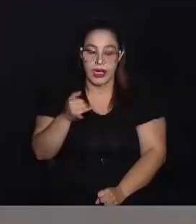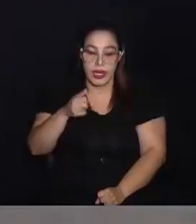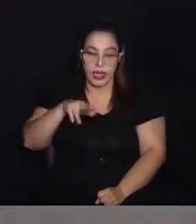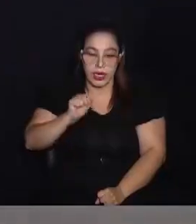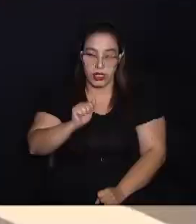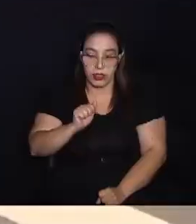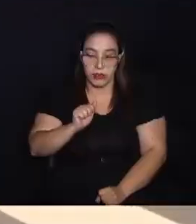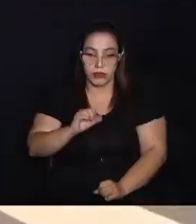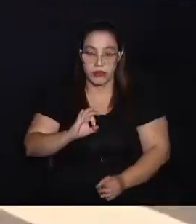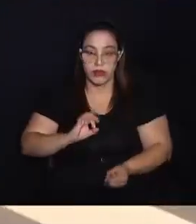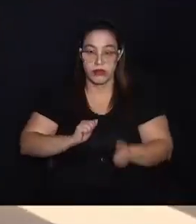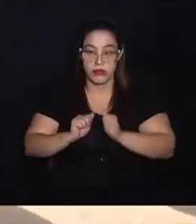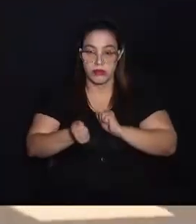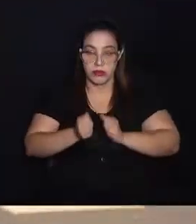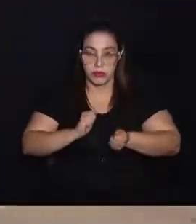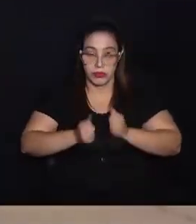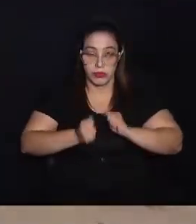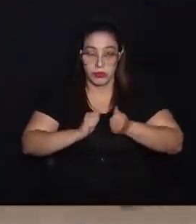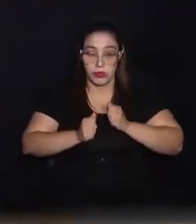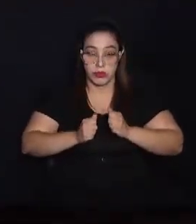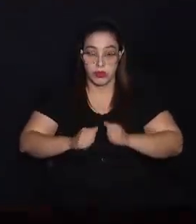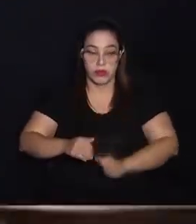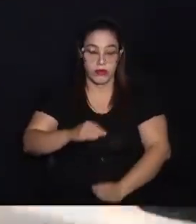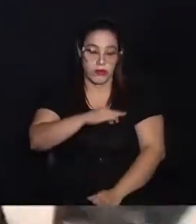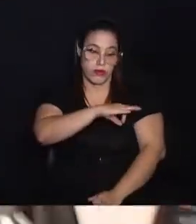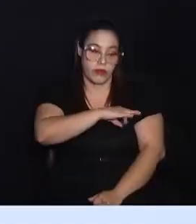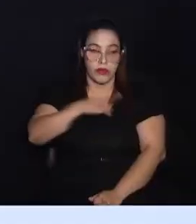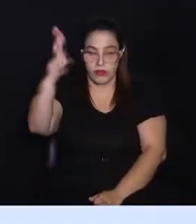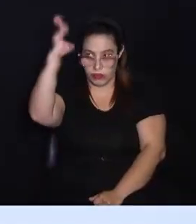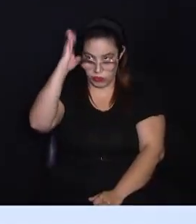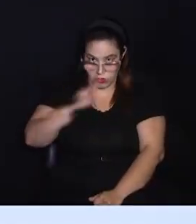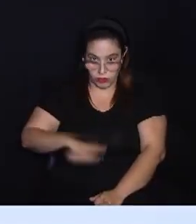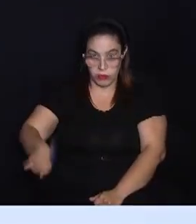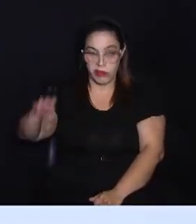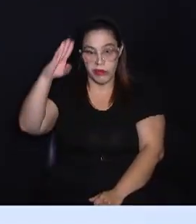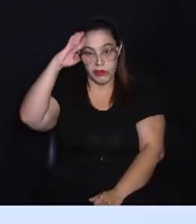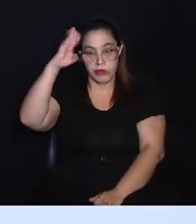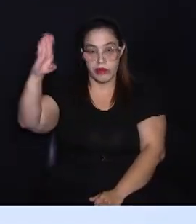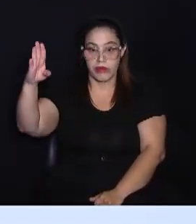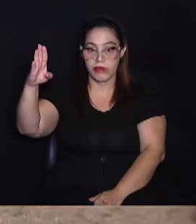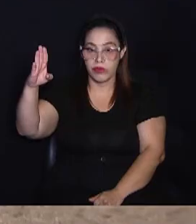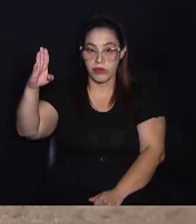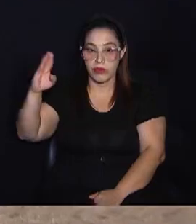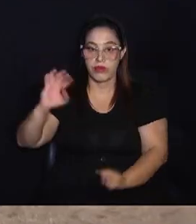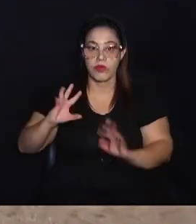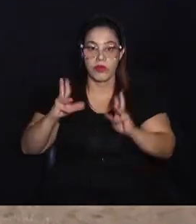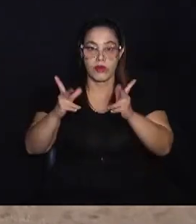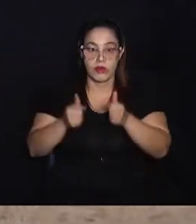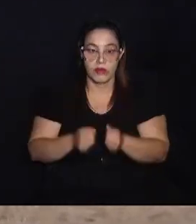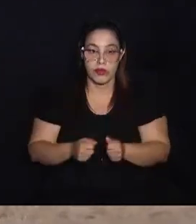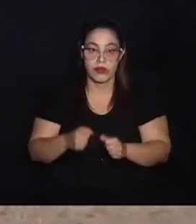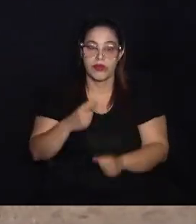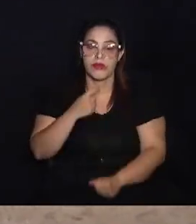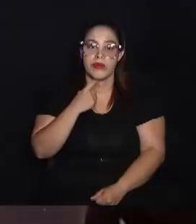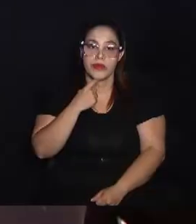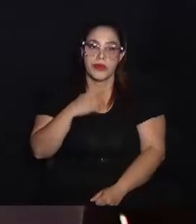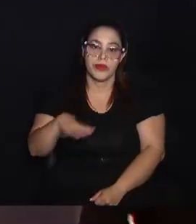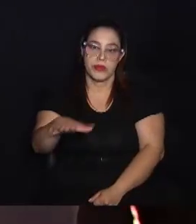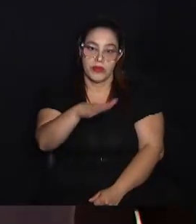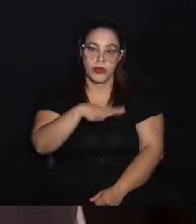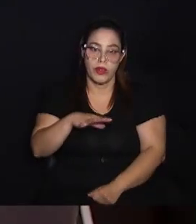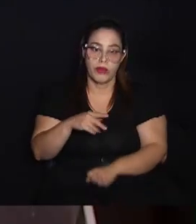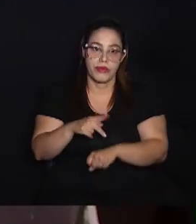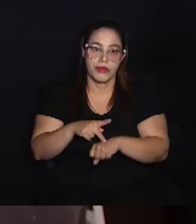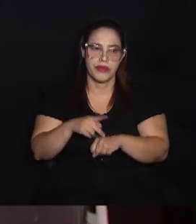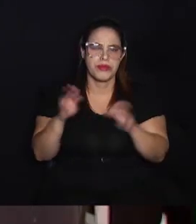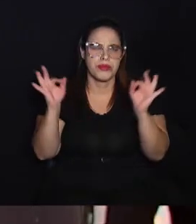e Administração do Passo com o Exército Brasileiro. E uma tradição na maioria das cidades de todo o país. Hoje é um dia